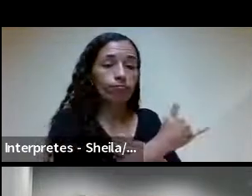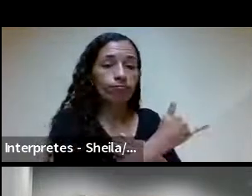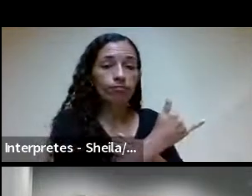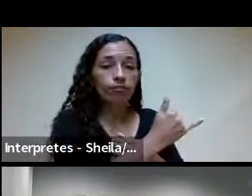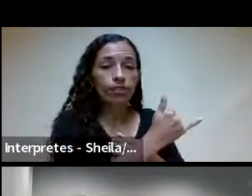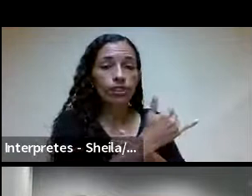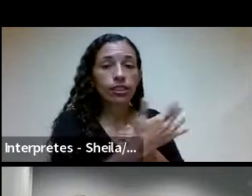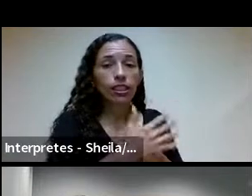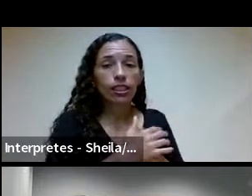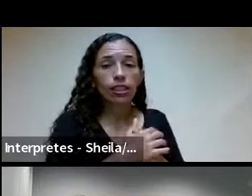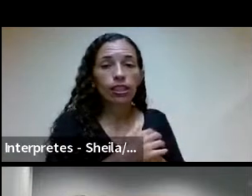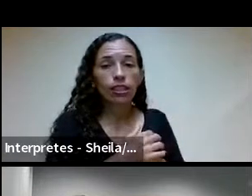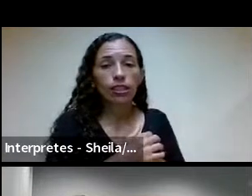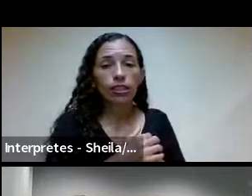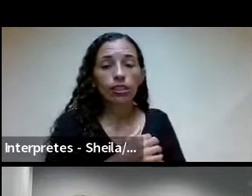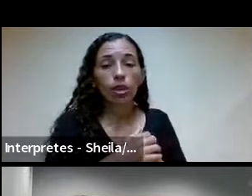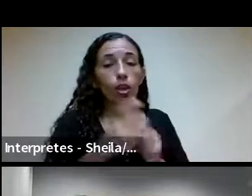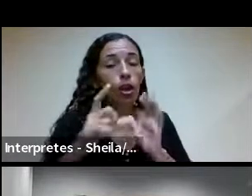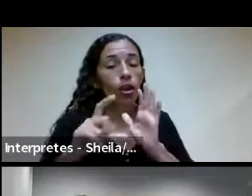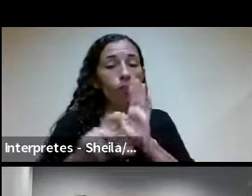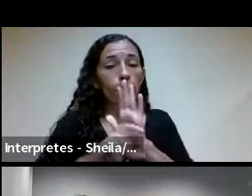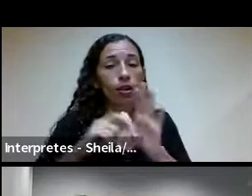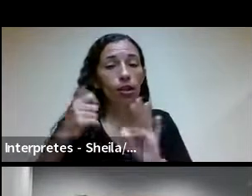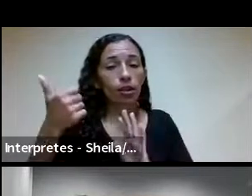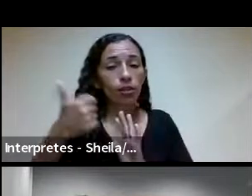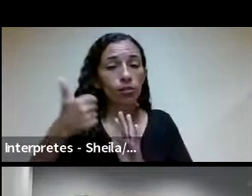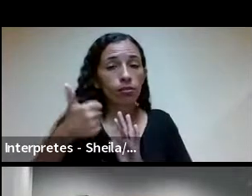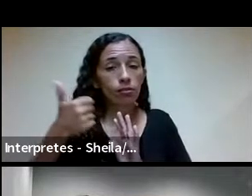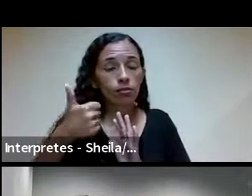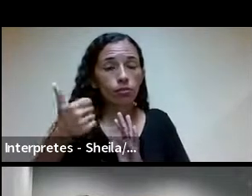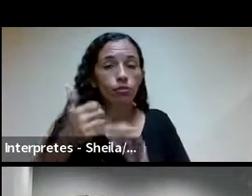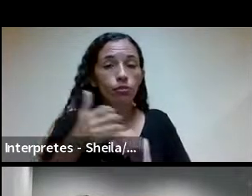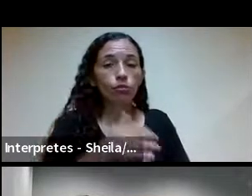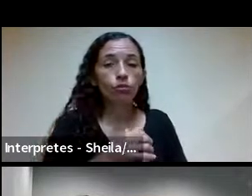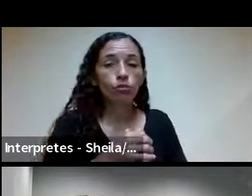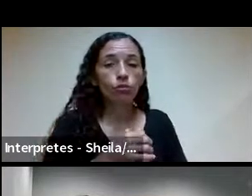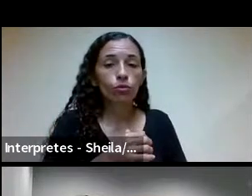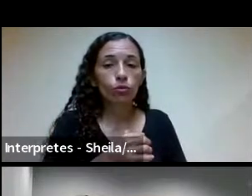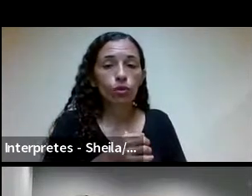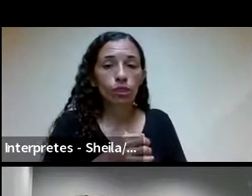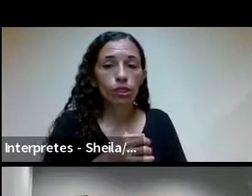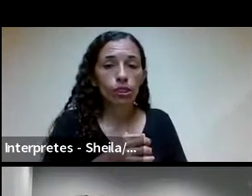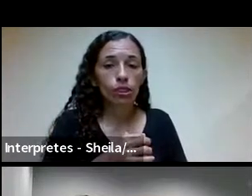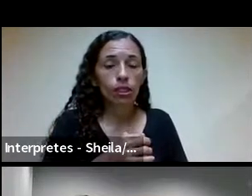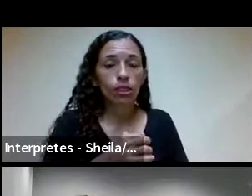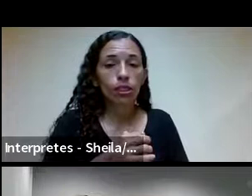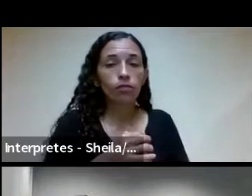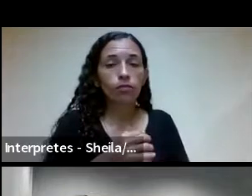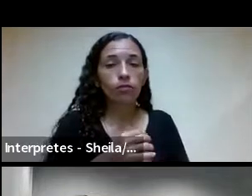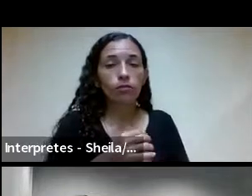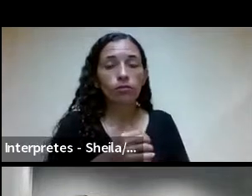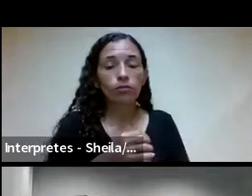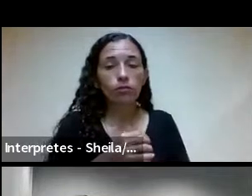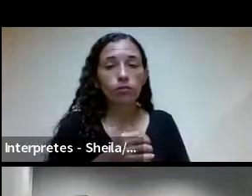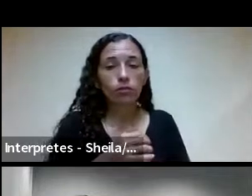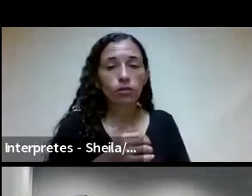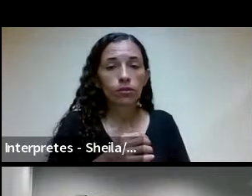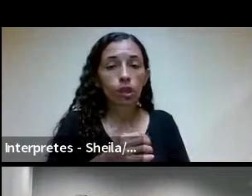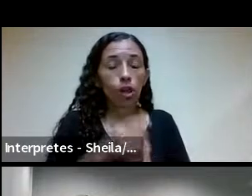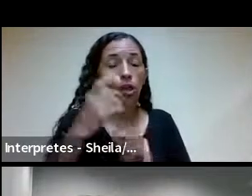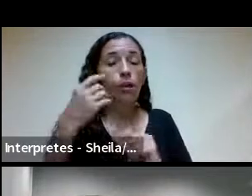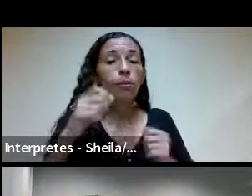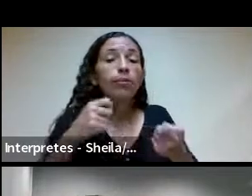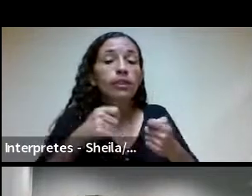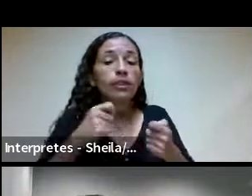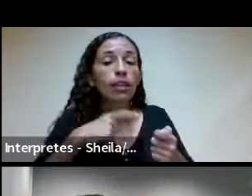único, uma parte do parágrafo único, onde vem o cerne da questão. Portaria da sede da emissora ou